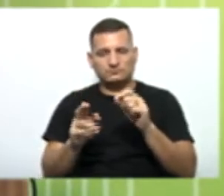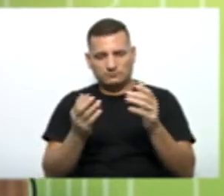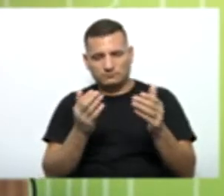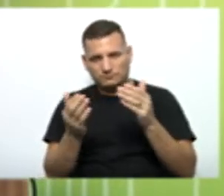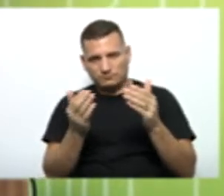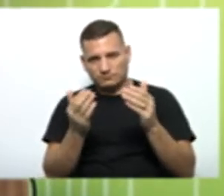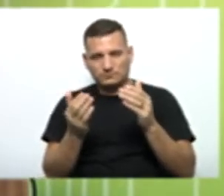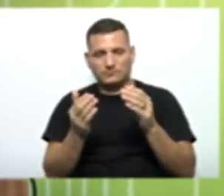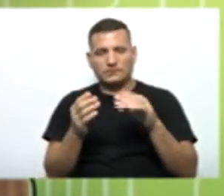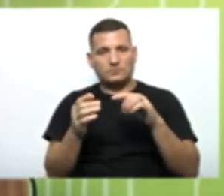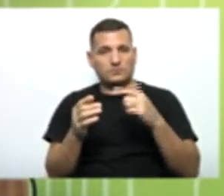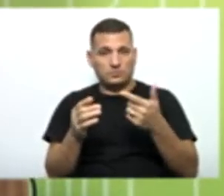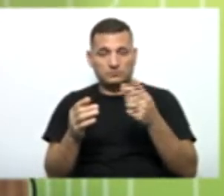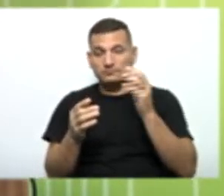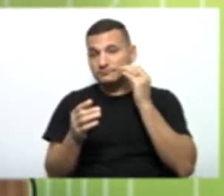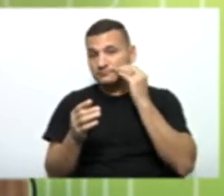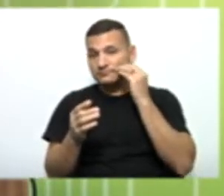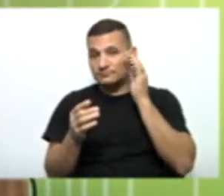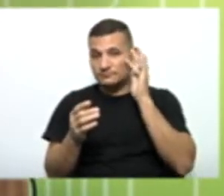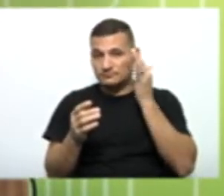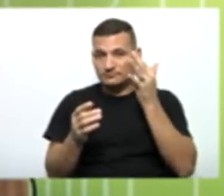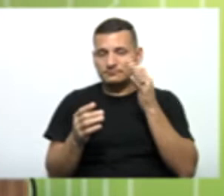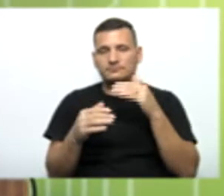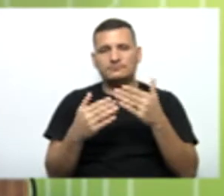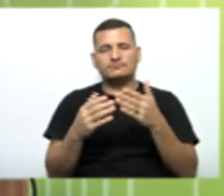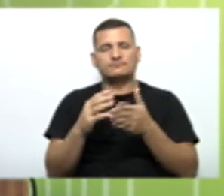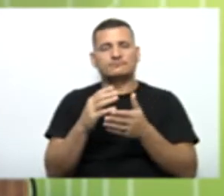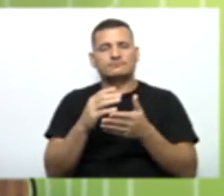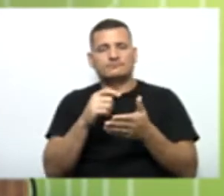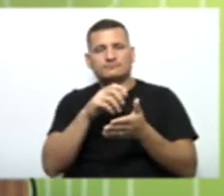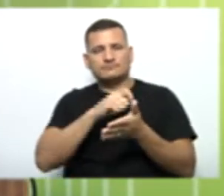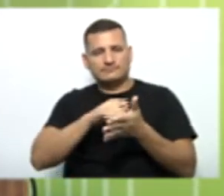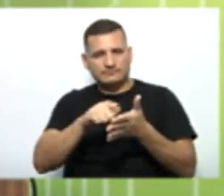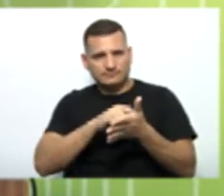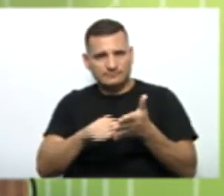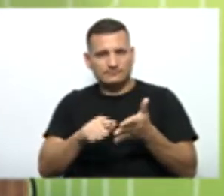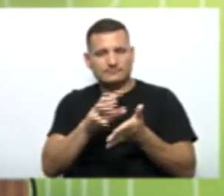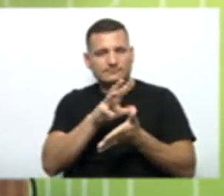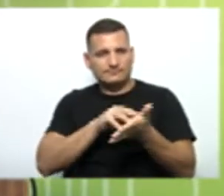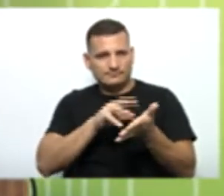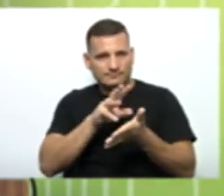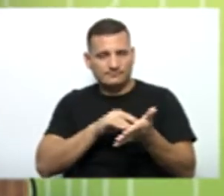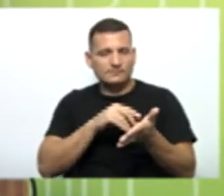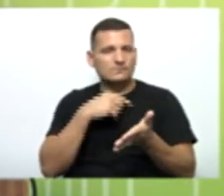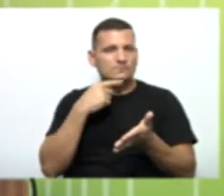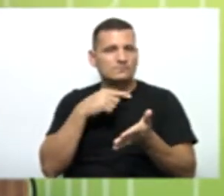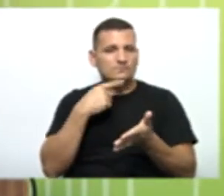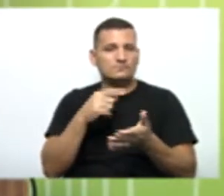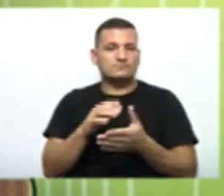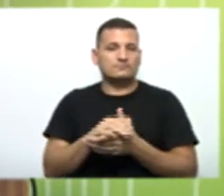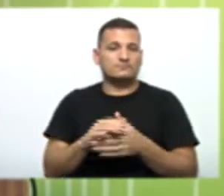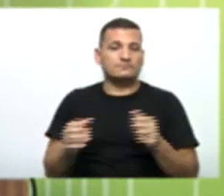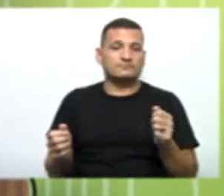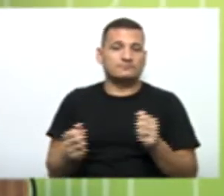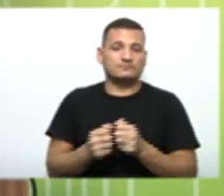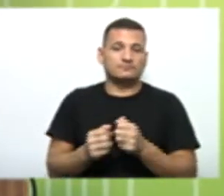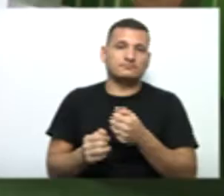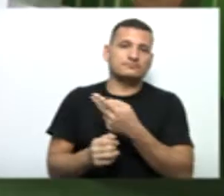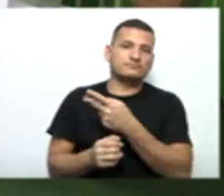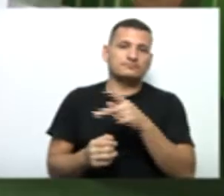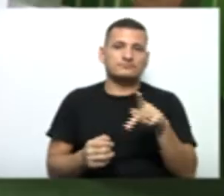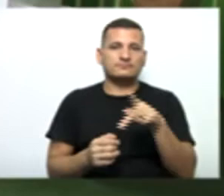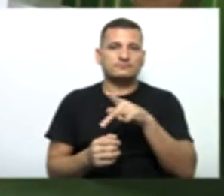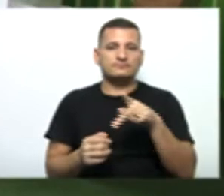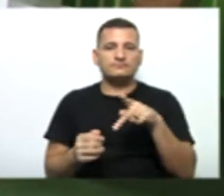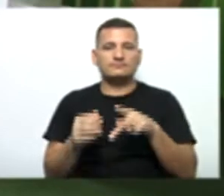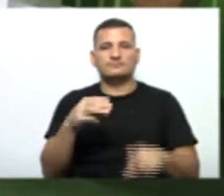assim, façam as anotações, tirem dúvidas. Aqui hoje está o nosso professor Marlon,